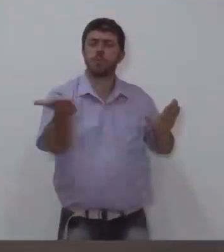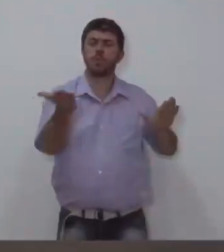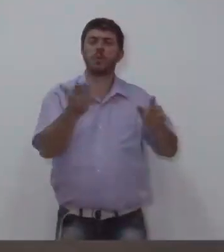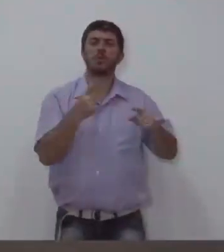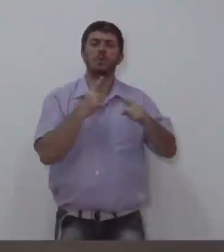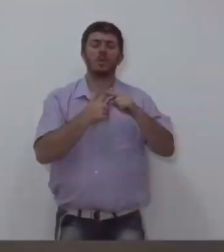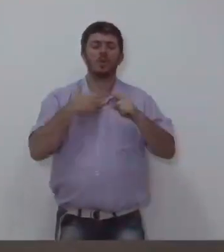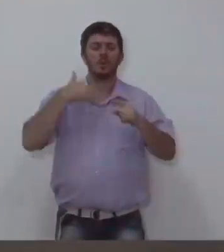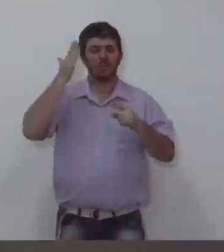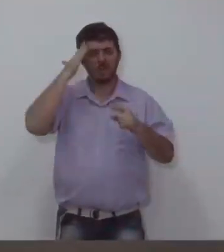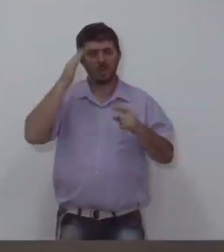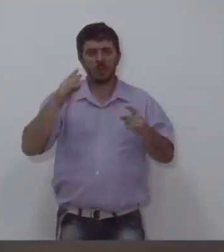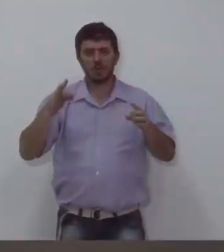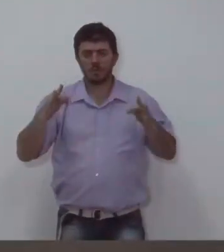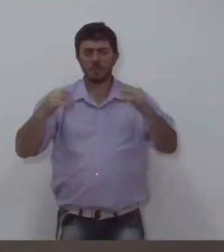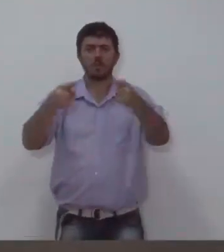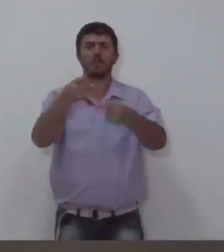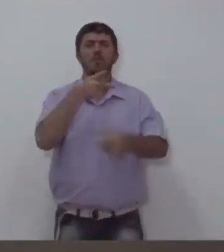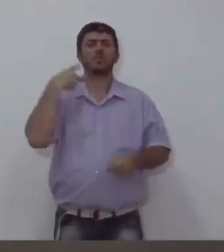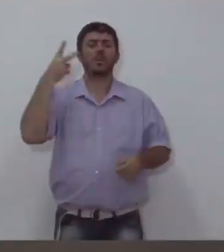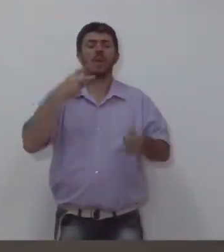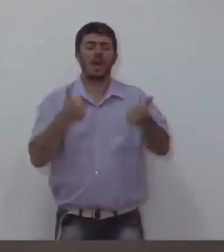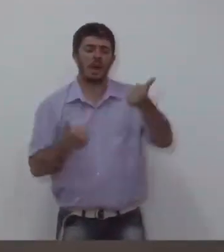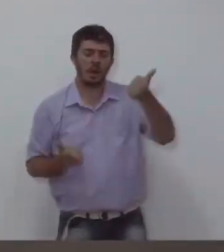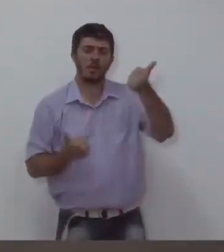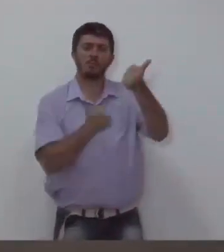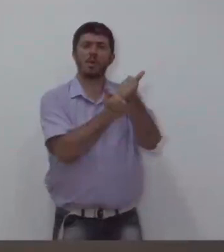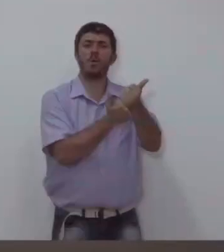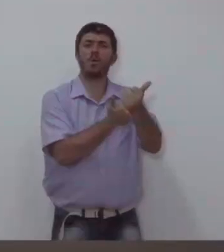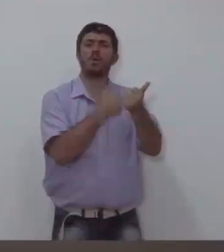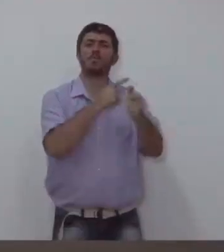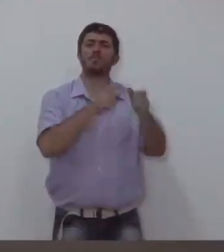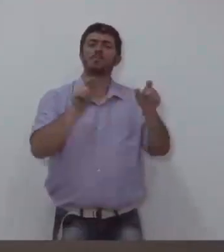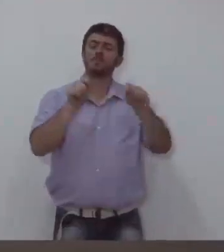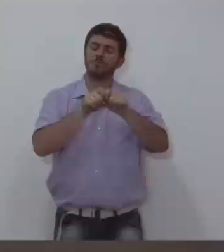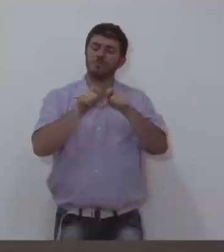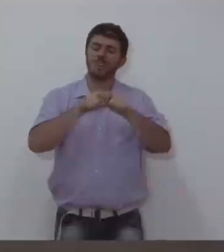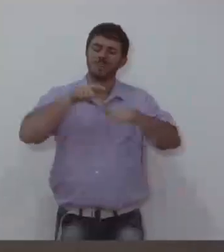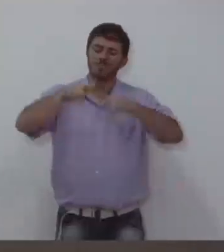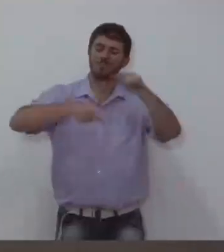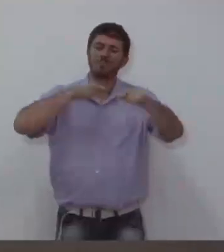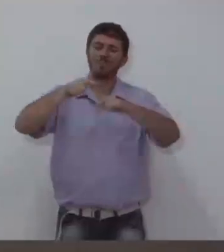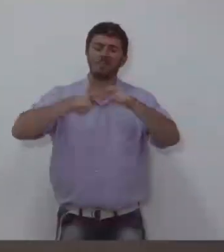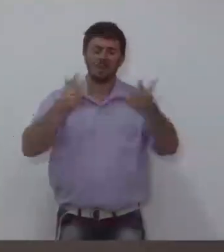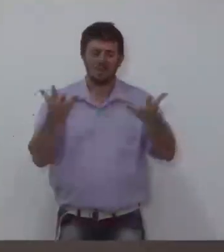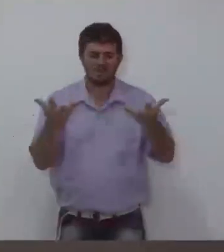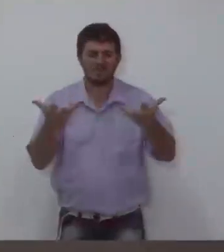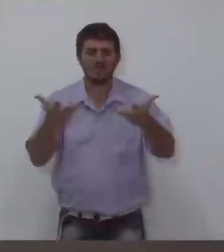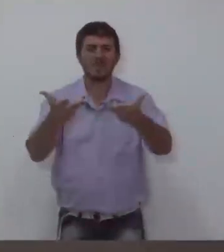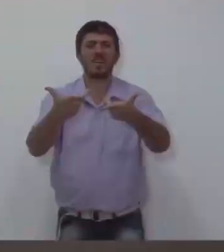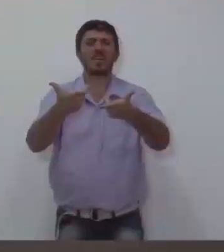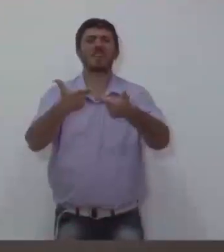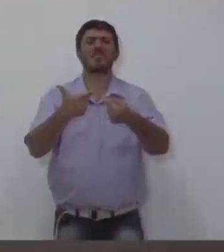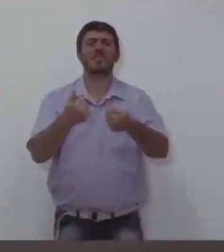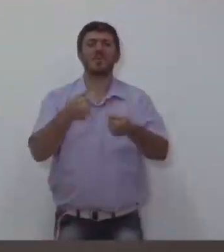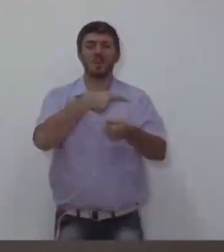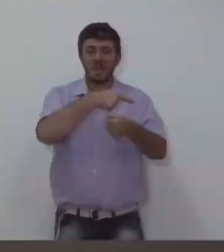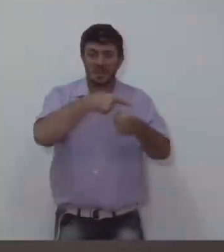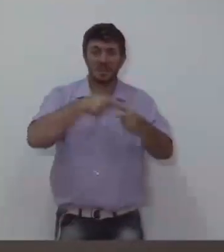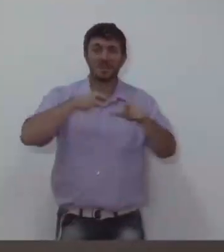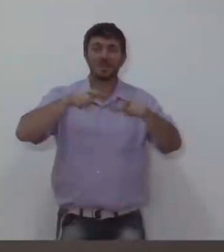esse trabalho maravilhoso feito pelos grupos Tudo é Jazz e Soul Jazz, que estiveram na